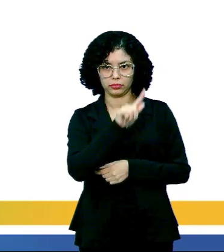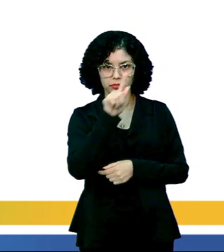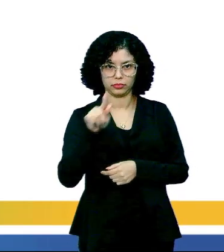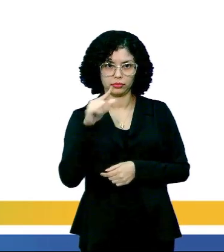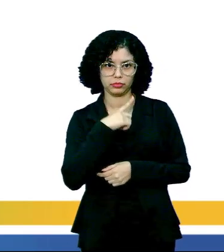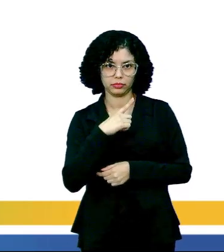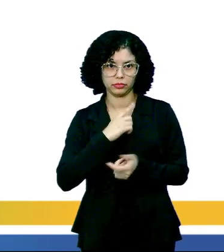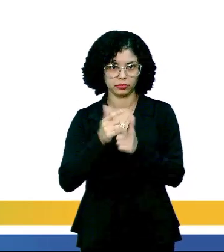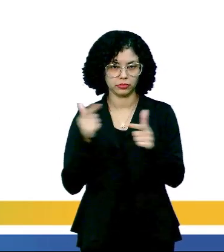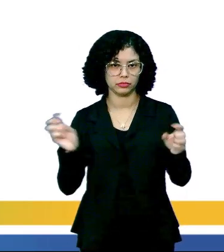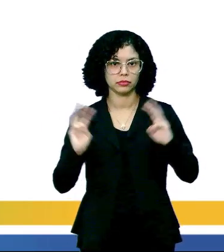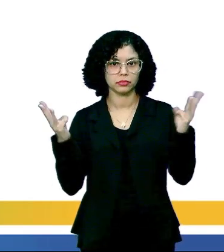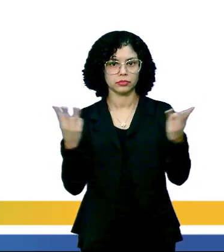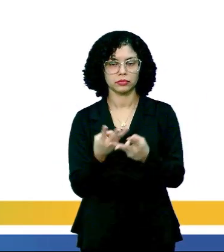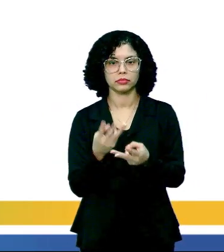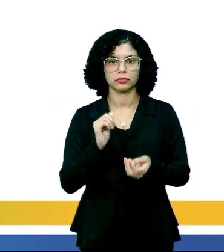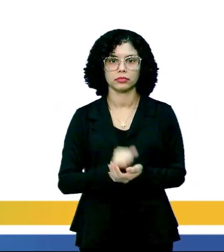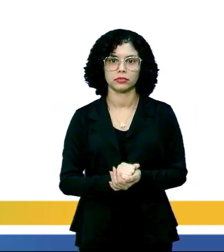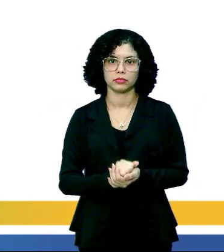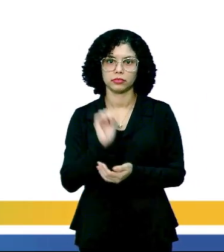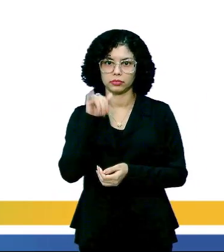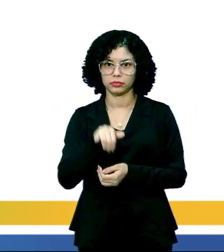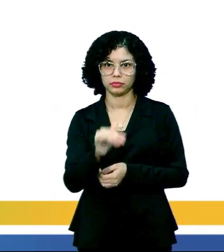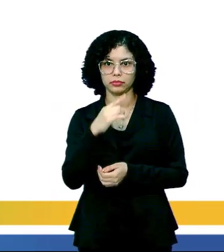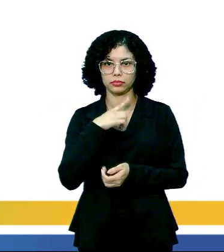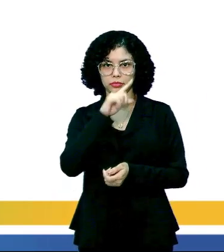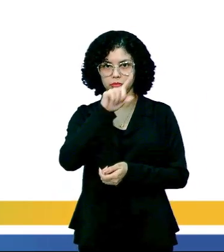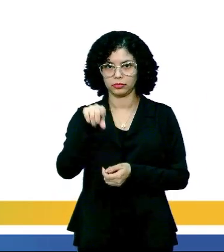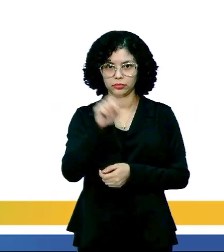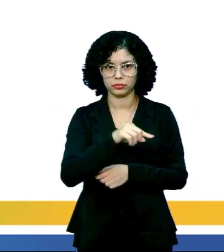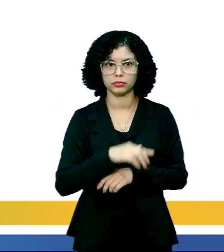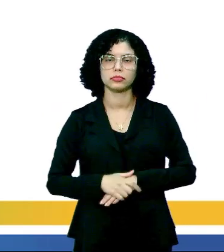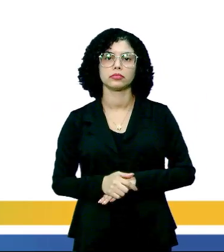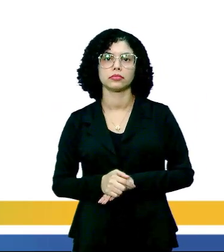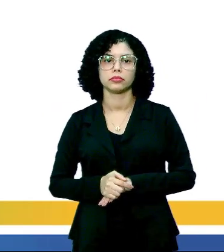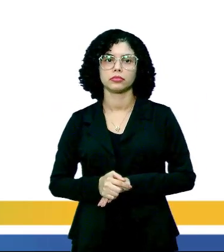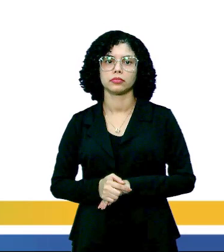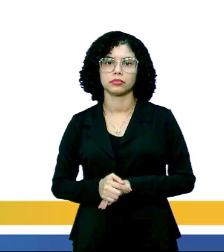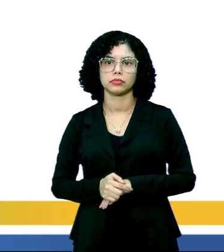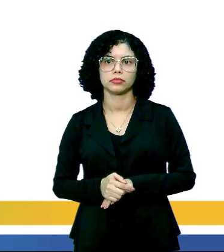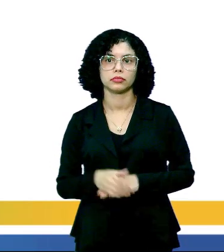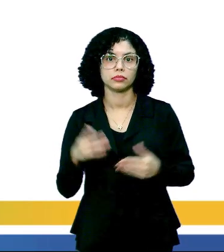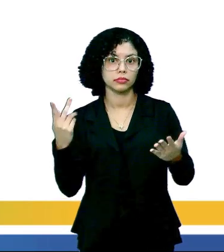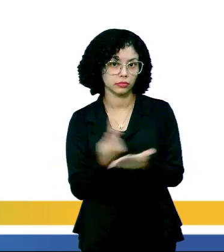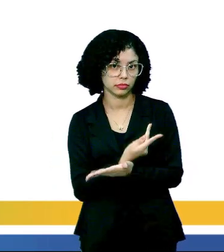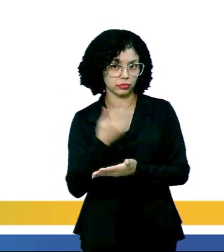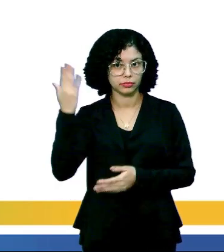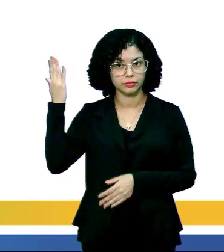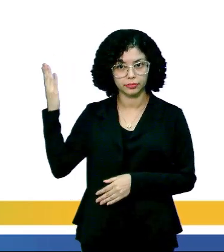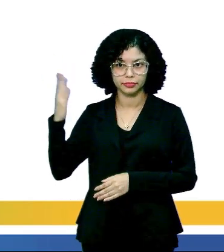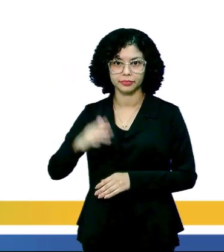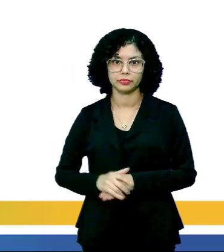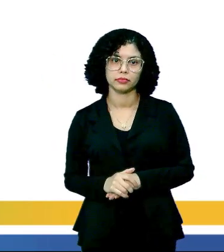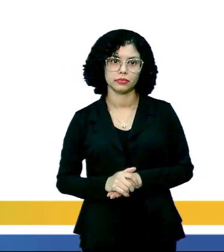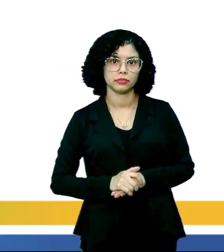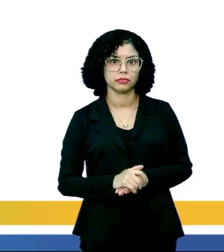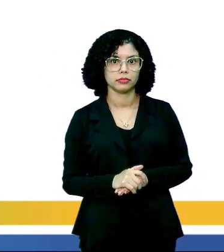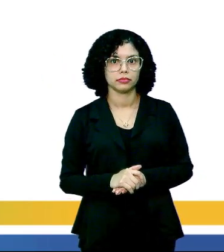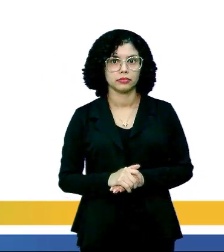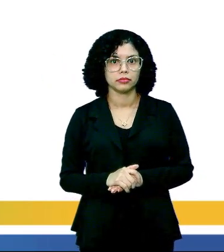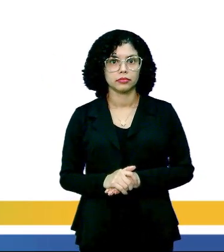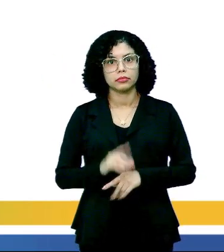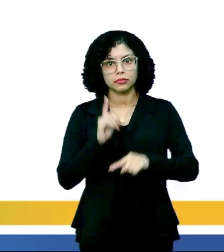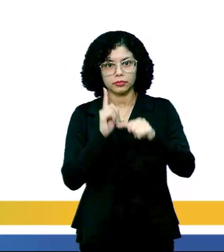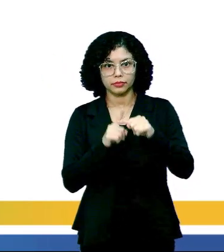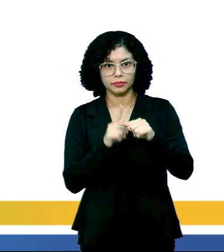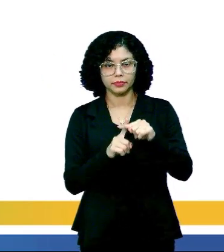alfa têm a maior massa e a radiação gama tem carga neutra. Então, vamos lá. Qual é o erro dessa alternativa? As partículas beta têm